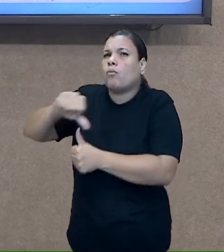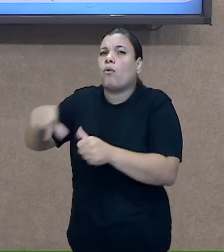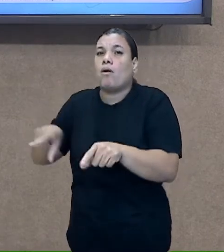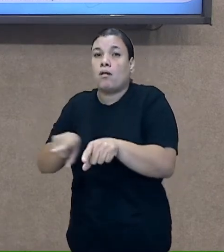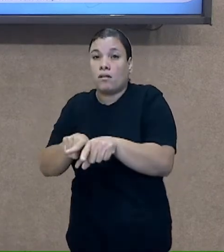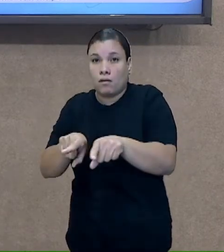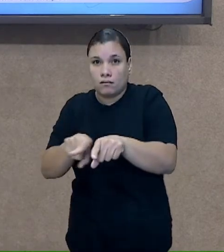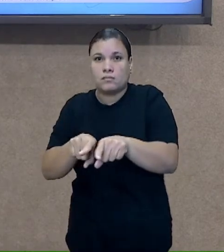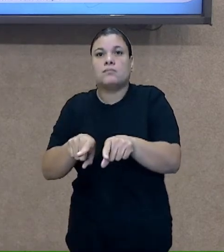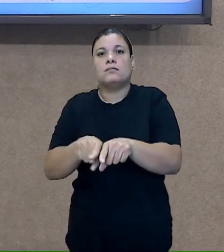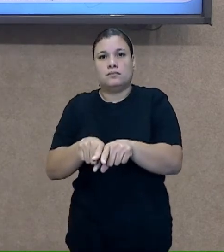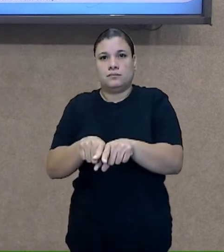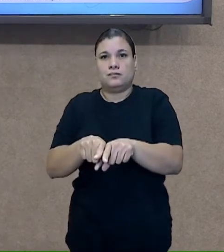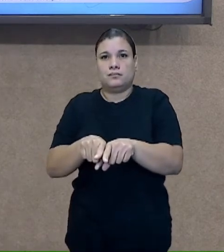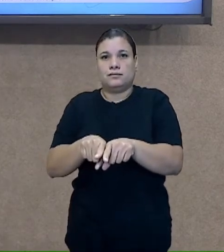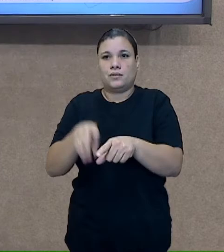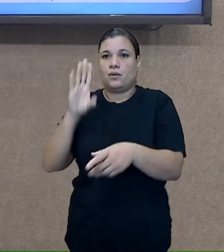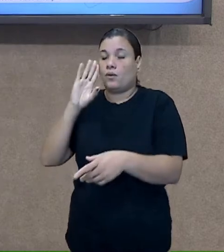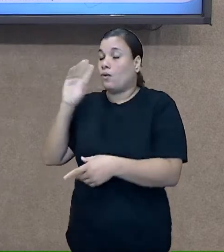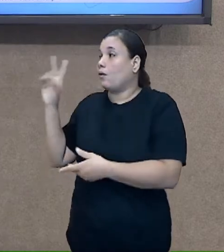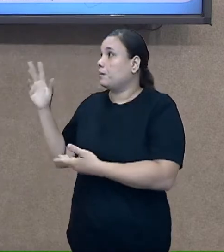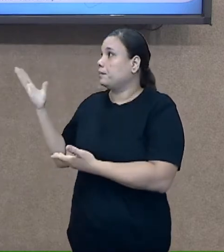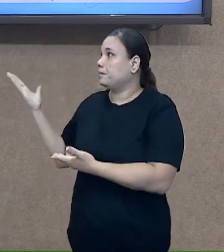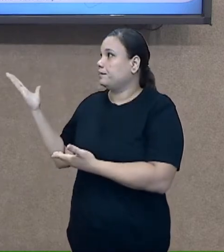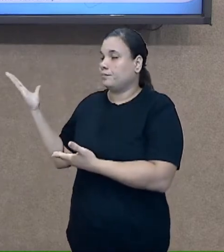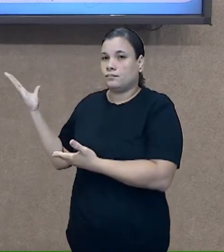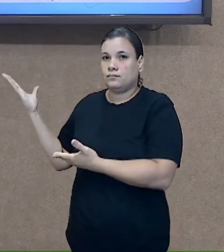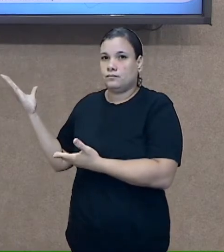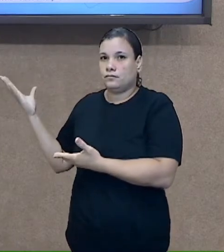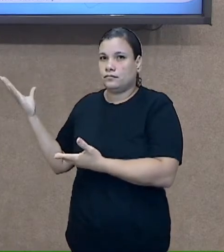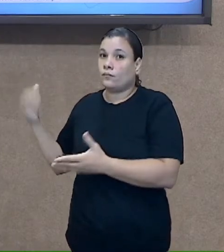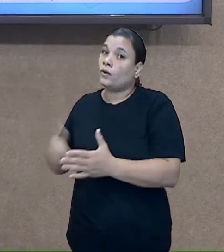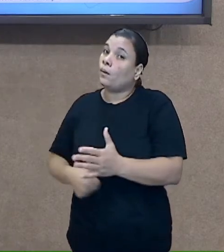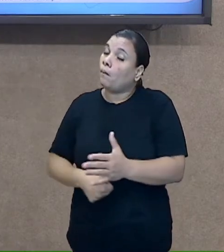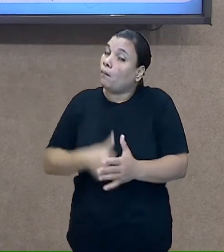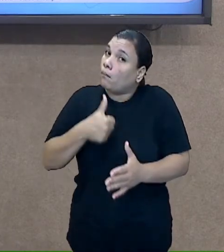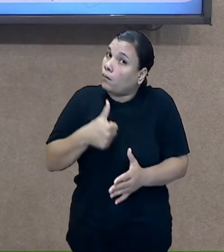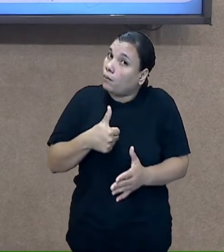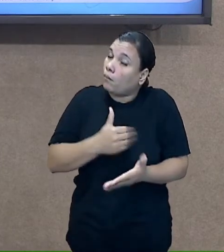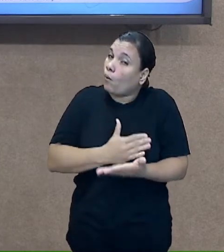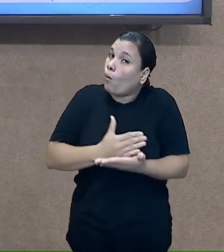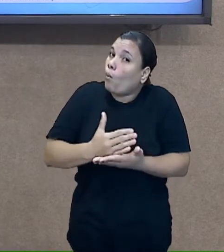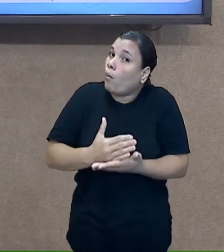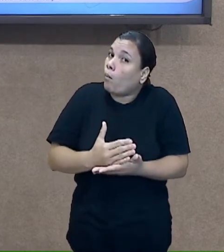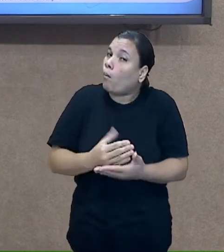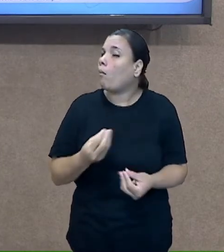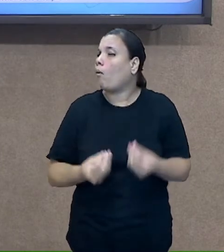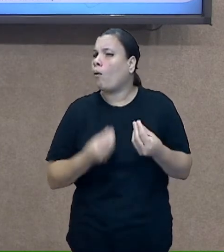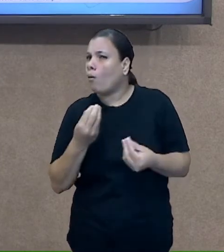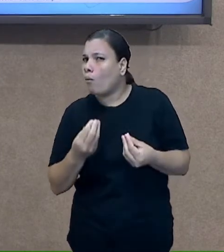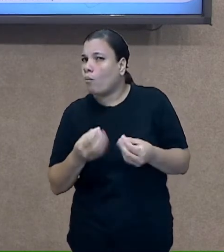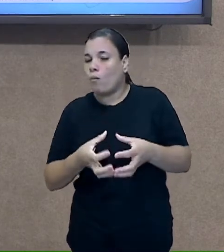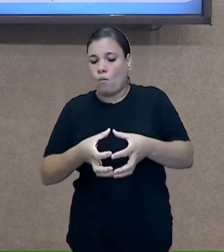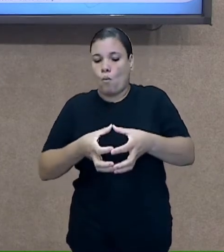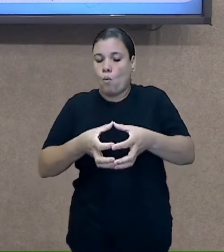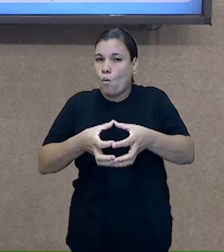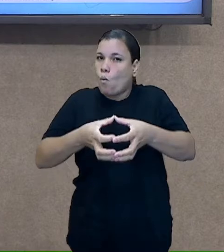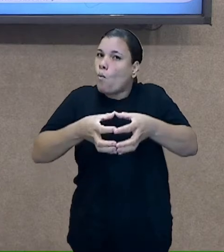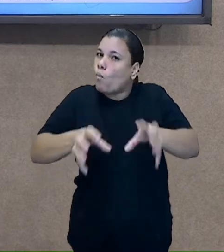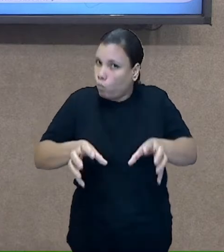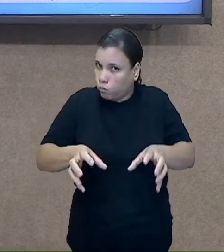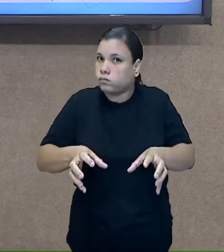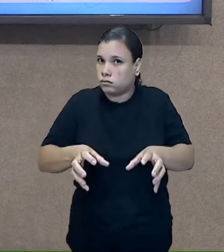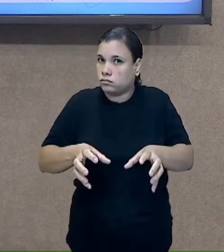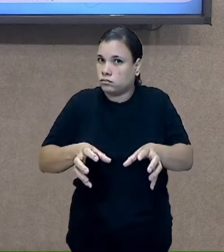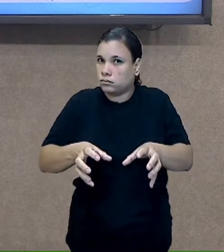ovo. Nós temos o ovo, depois nós temos a larva, depois da